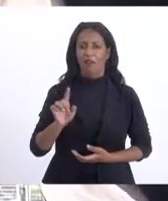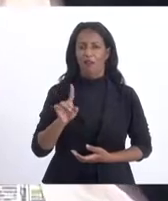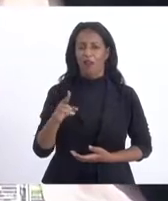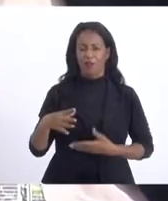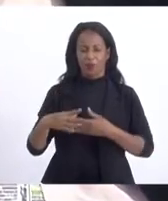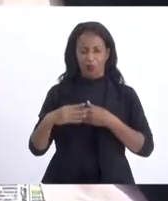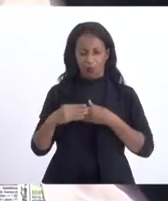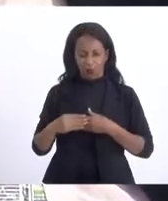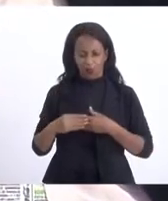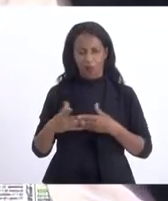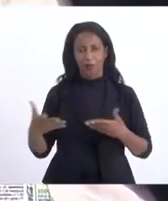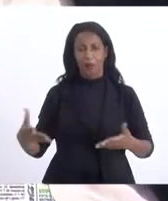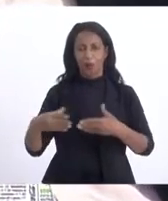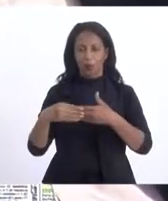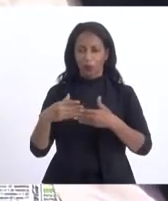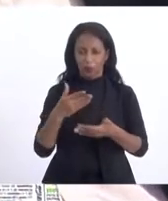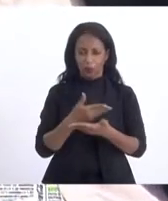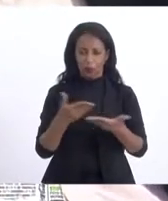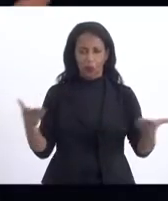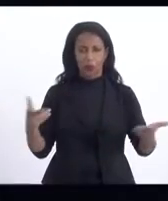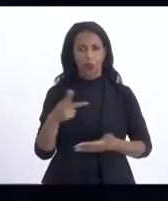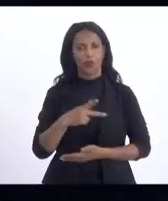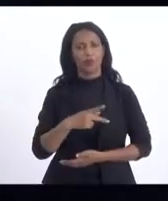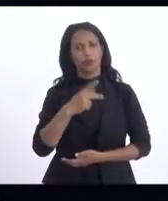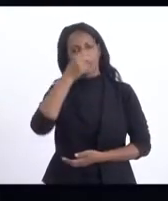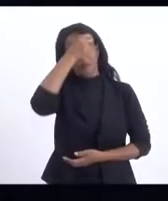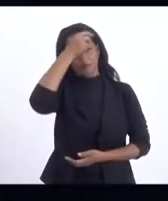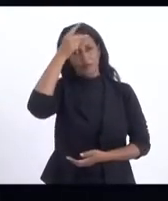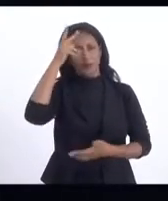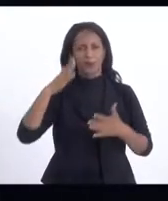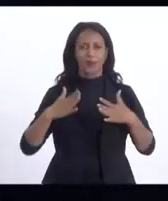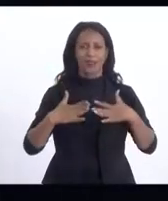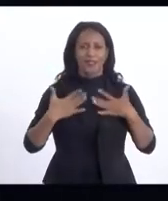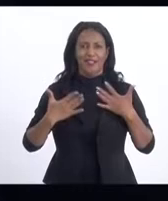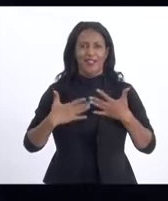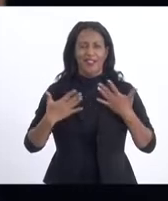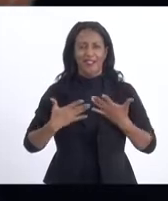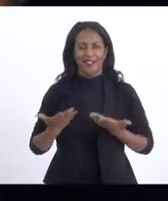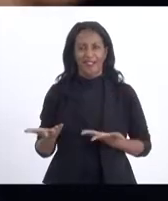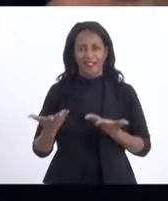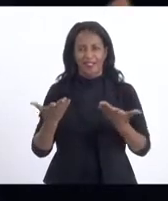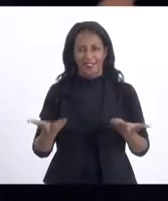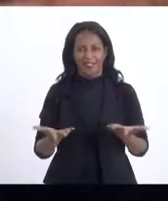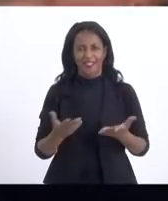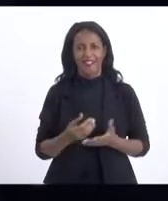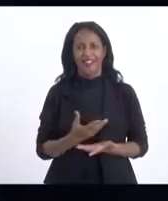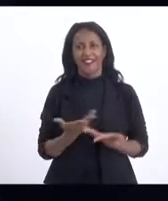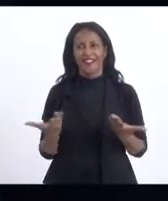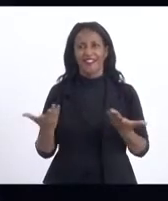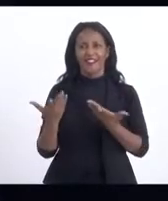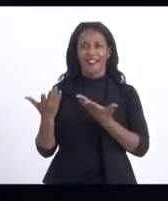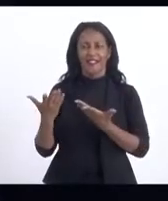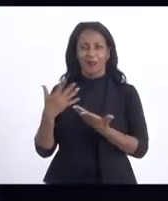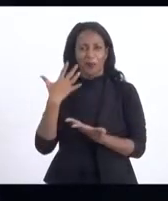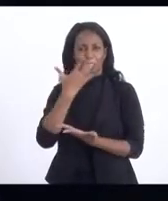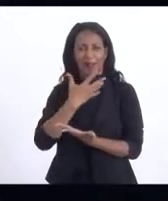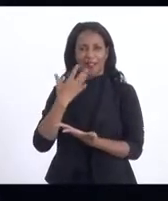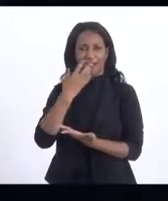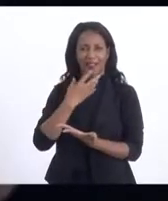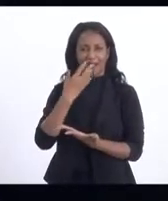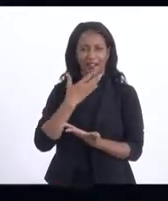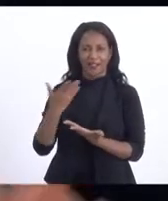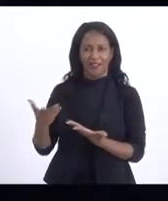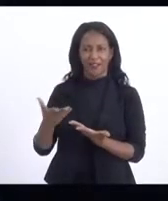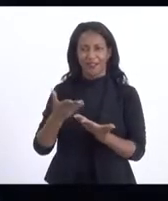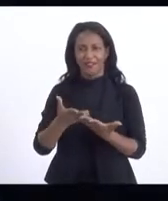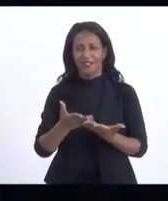demais prefeitos, com essa alegria que lhe é peculiar e com esse bom tom de música, um grande cantor que você é,